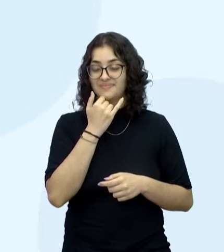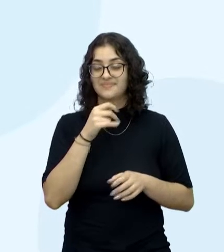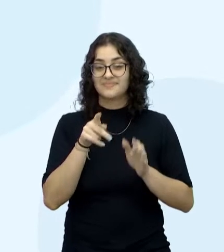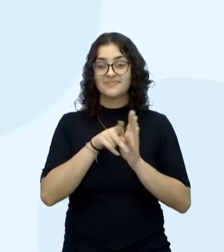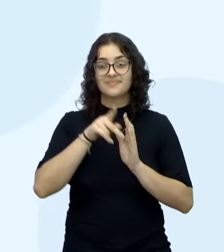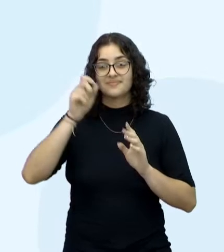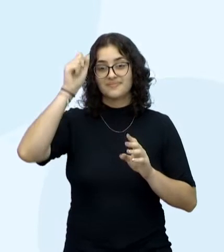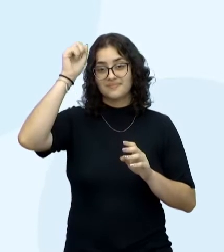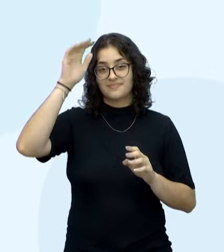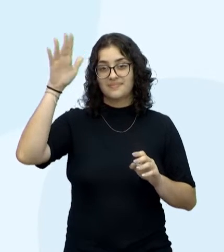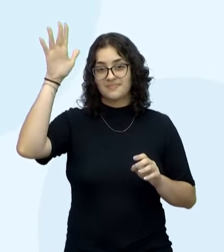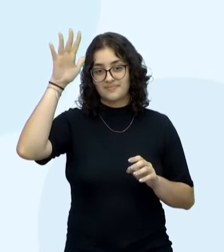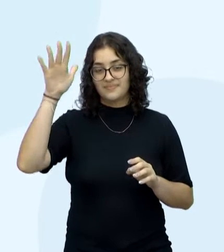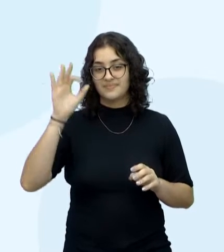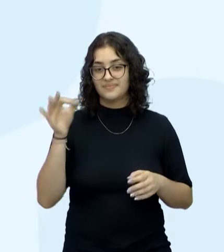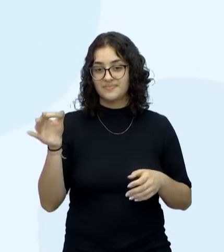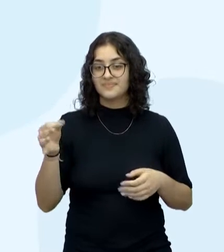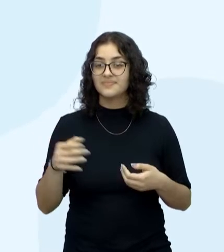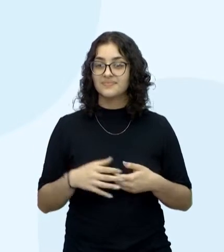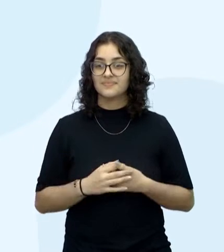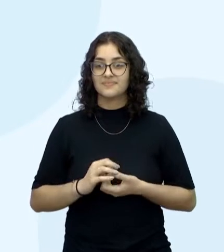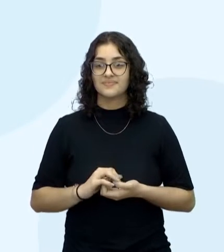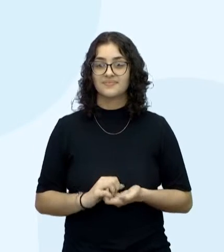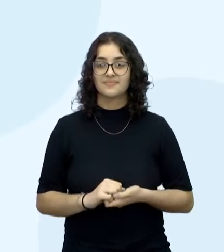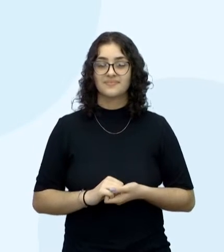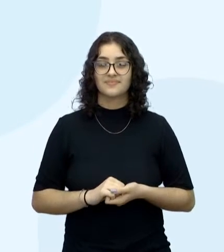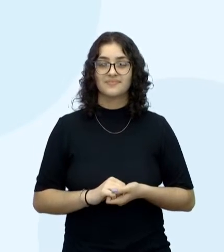balãozinho com 3 pontinhos dentro.